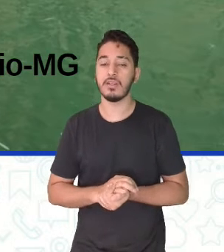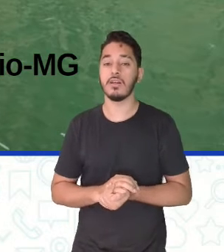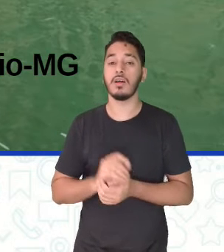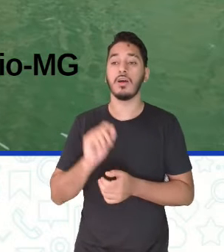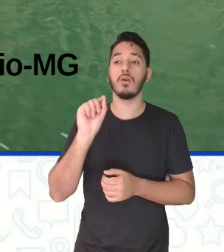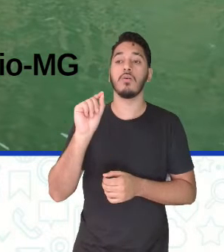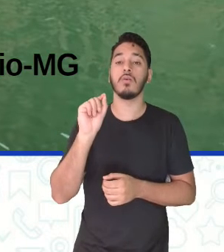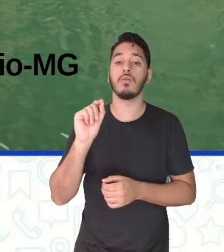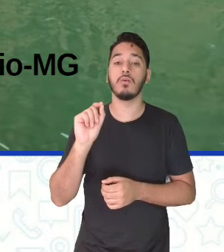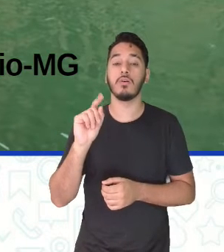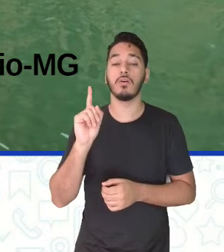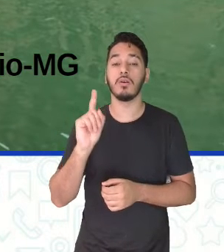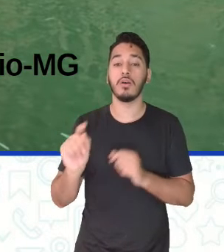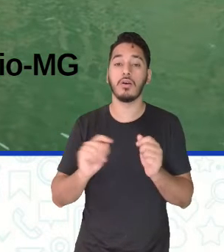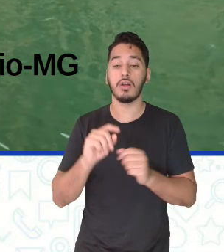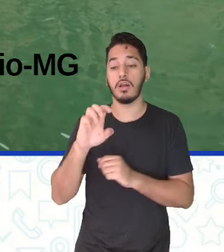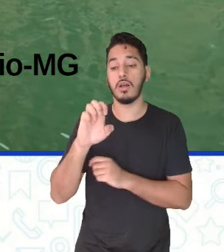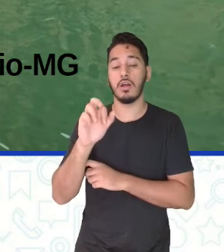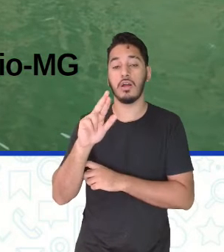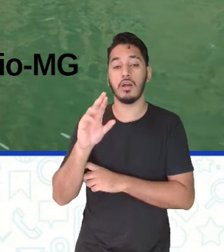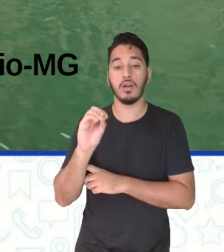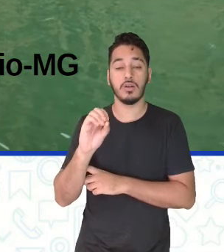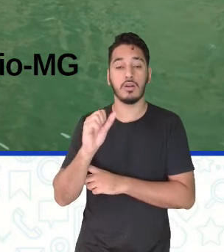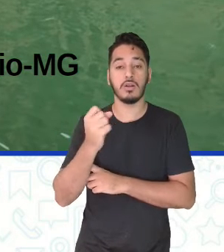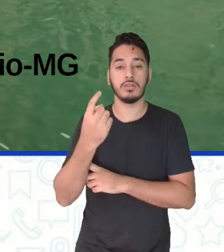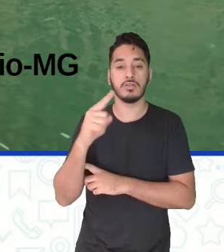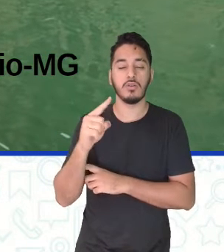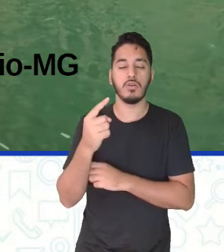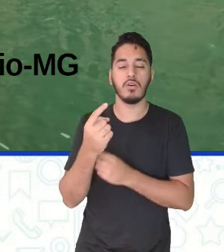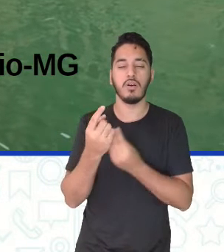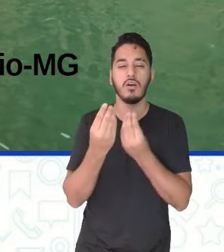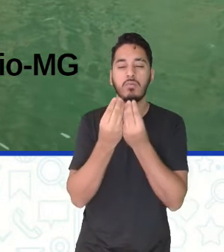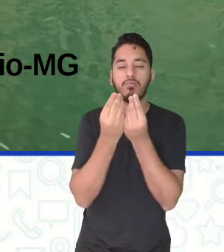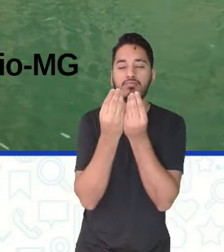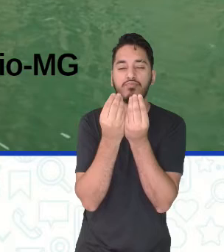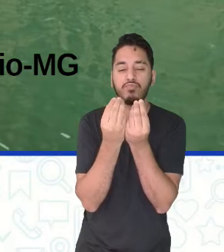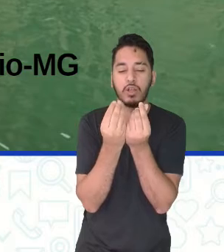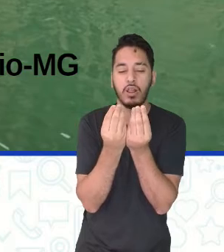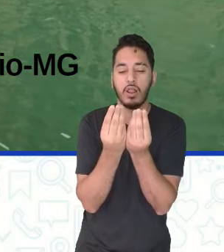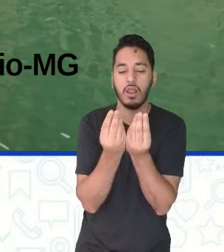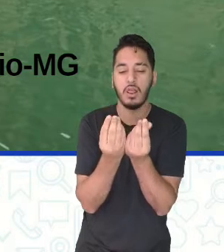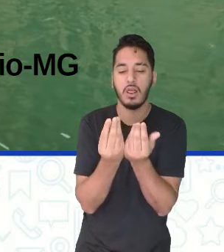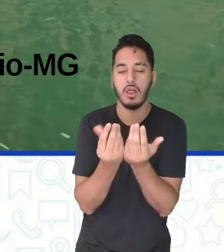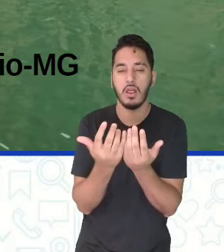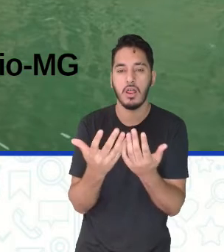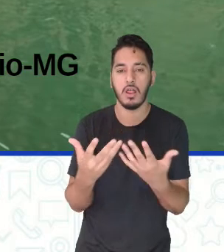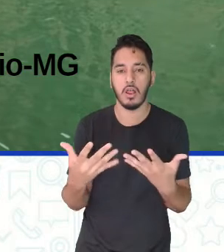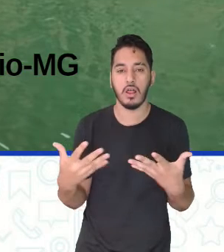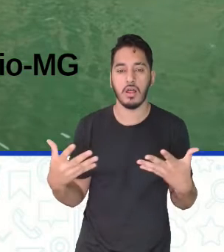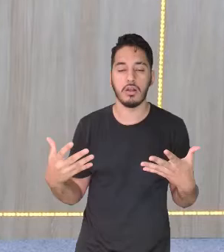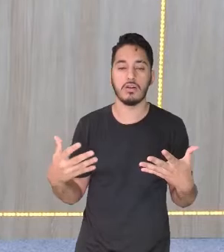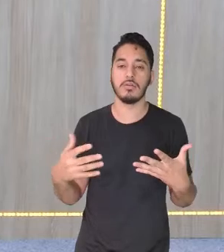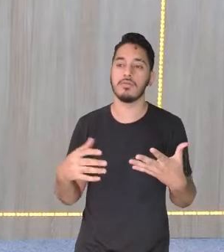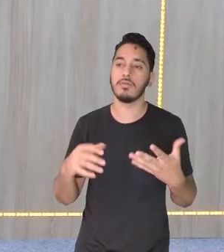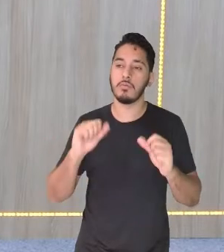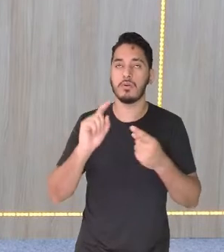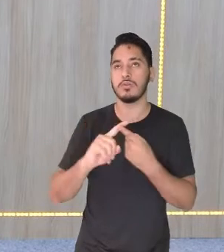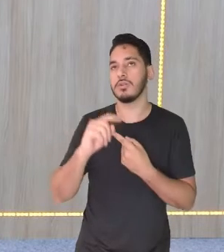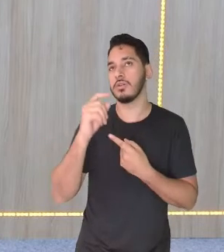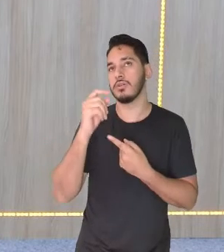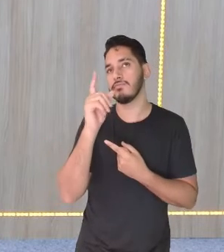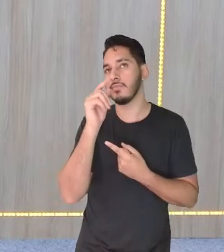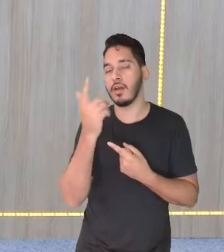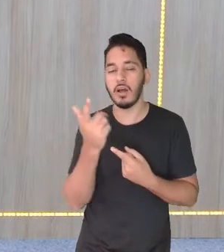de erosão. O desgaste do solo, e aí esse processo erosivo pode ser tanto da